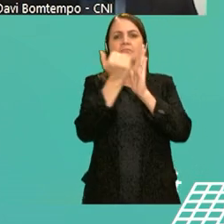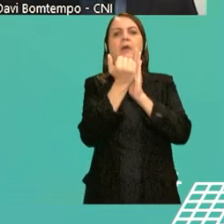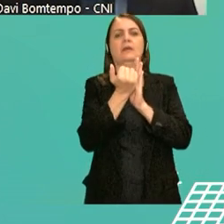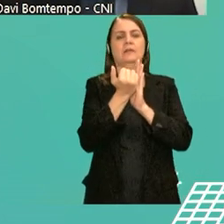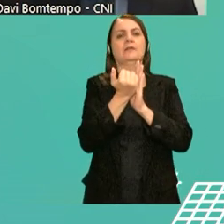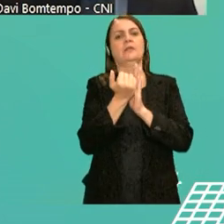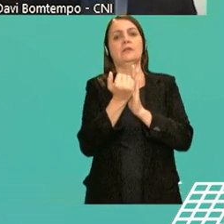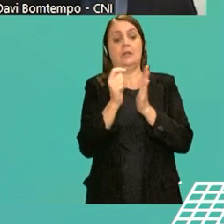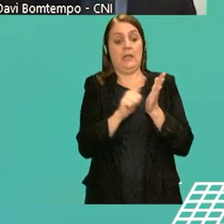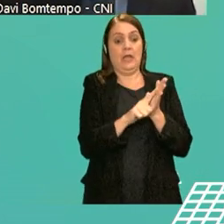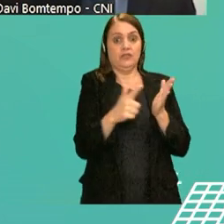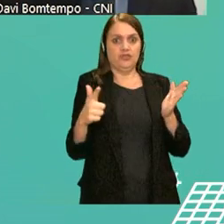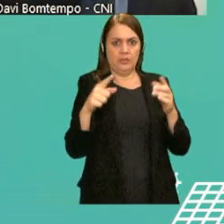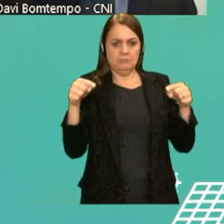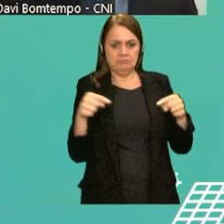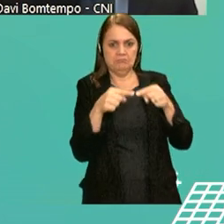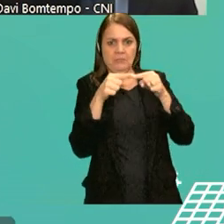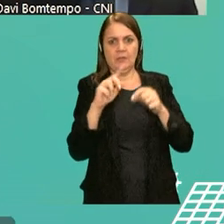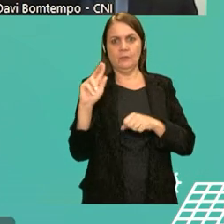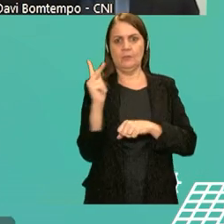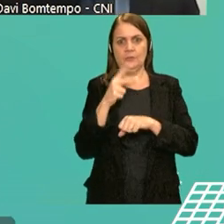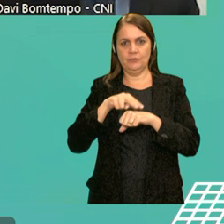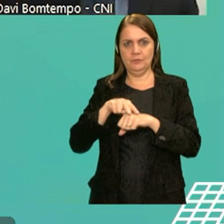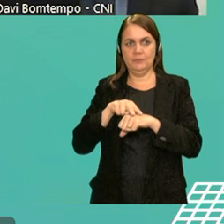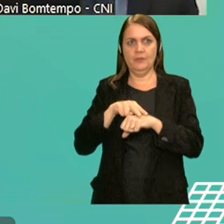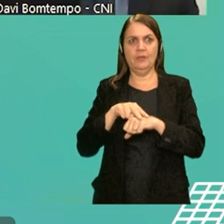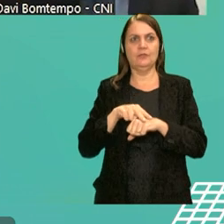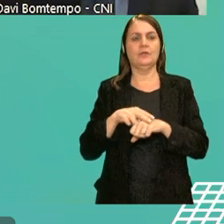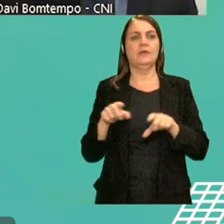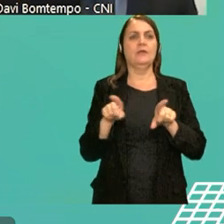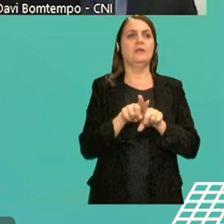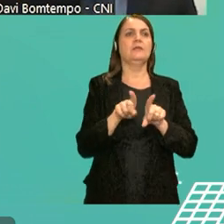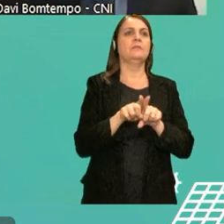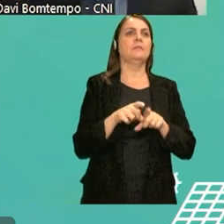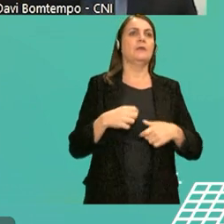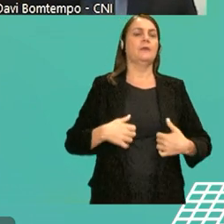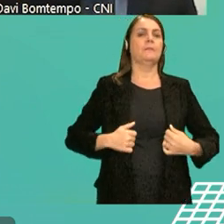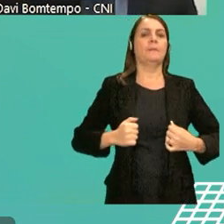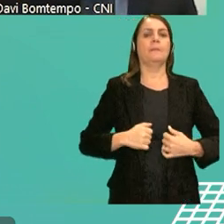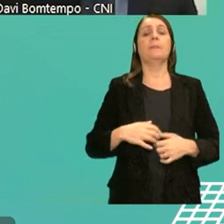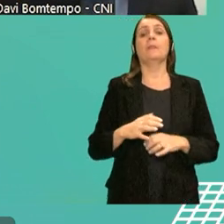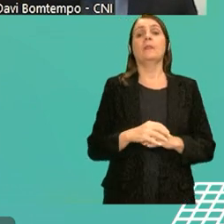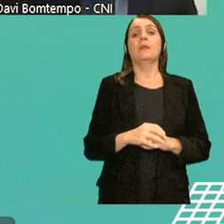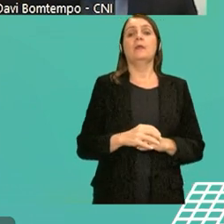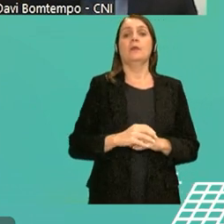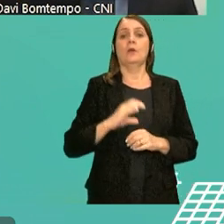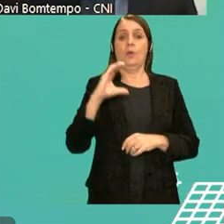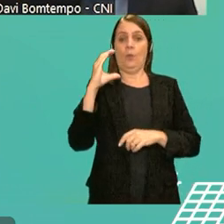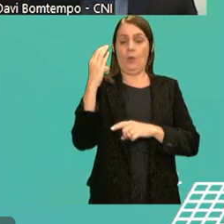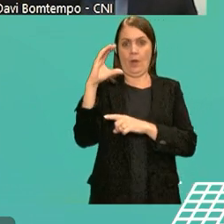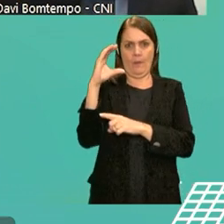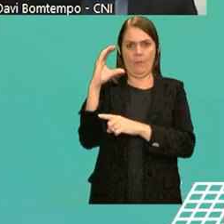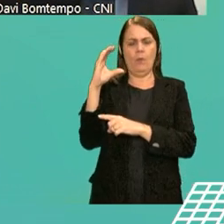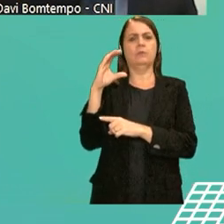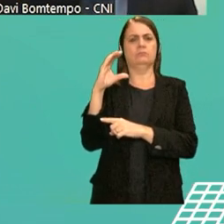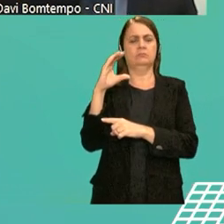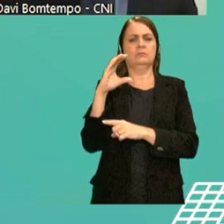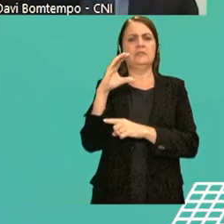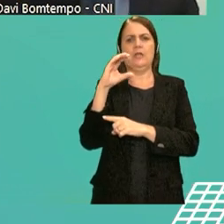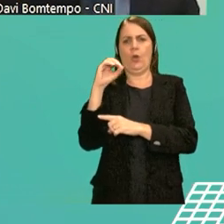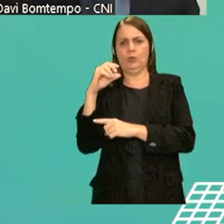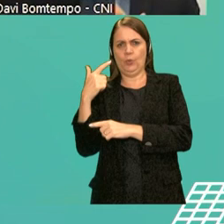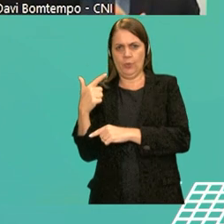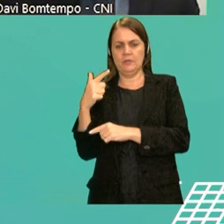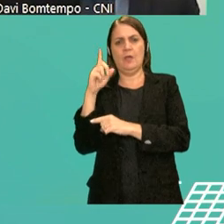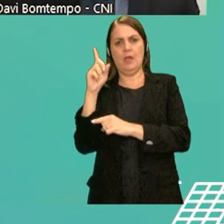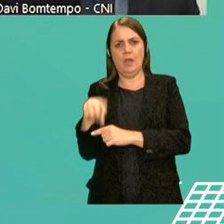dessa agenda do hidrogênio, né? Enxergam também o carbono como uma nova commodity mundial, né?